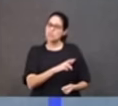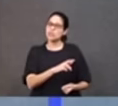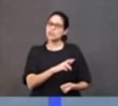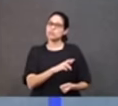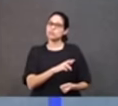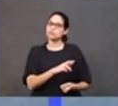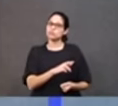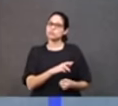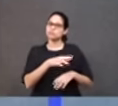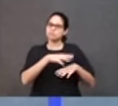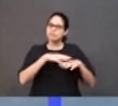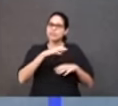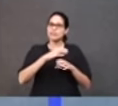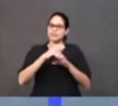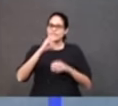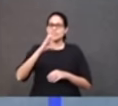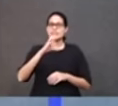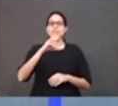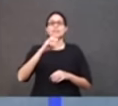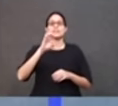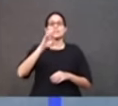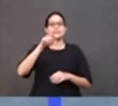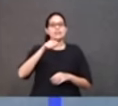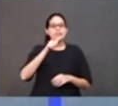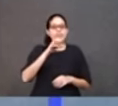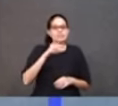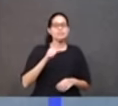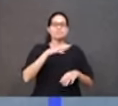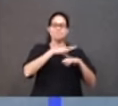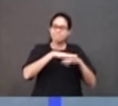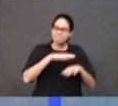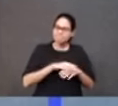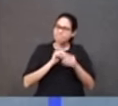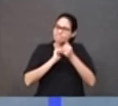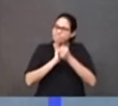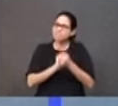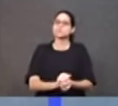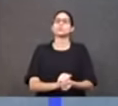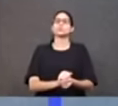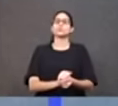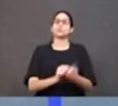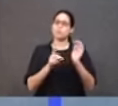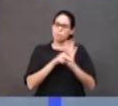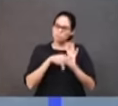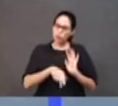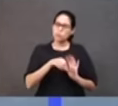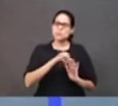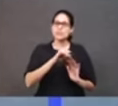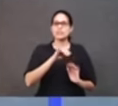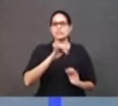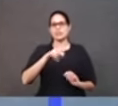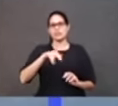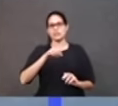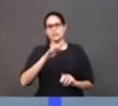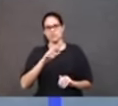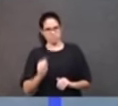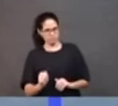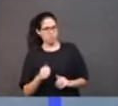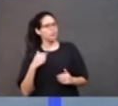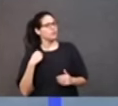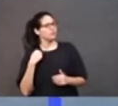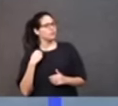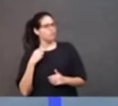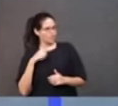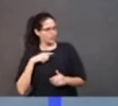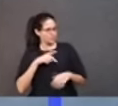contribuindo fortemente na formulação de projetos do próprio CT Infra. Com relação a programas de